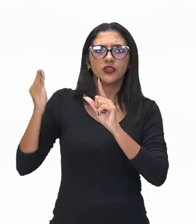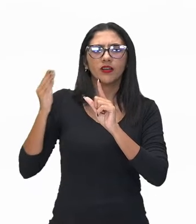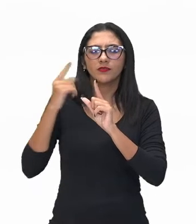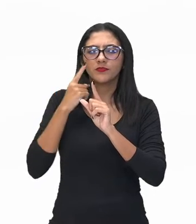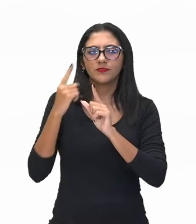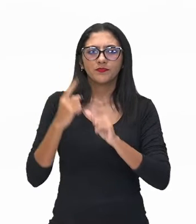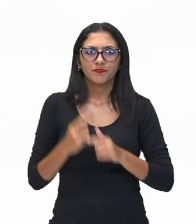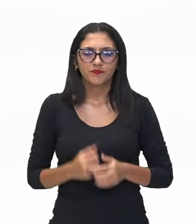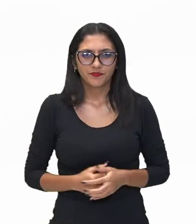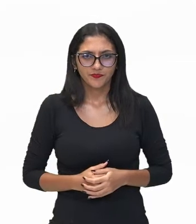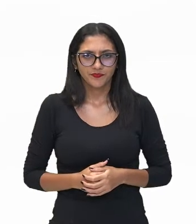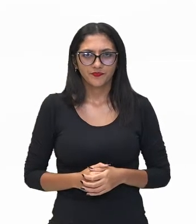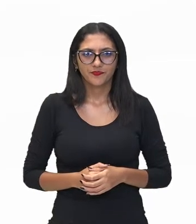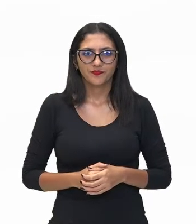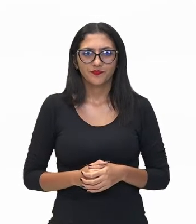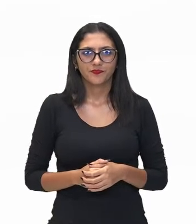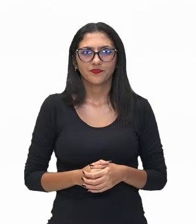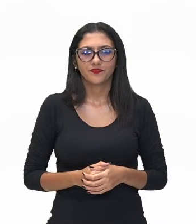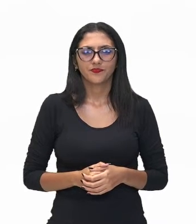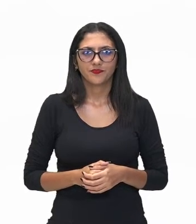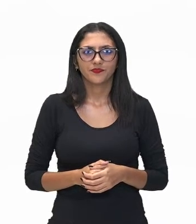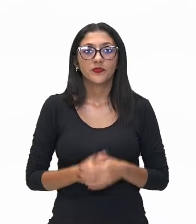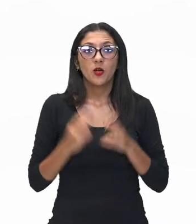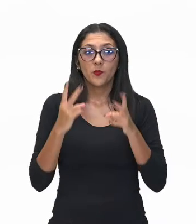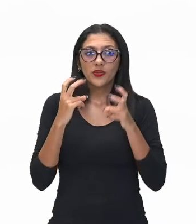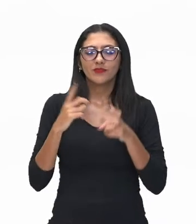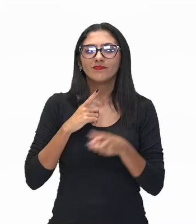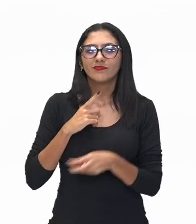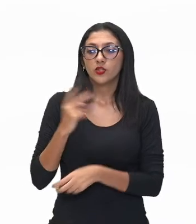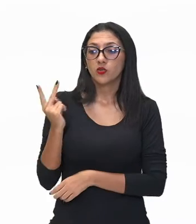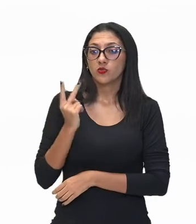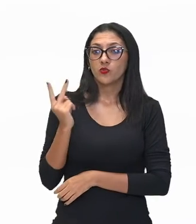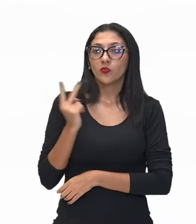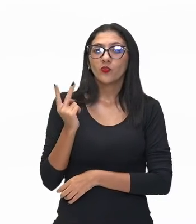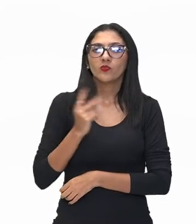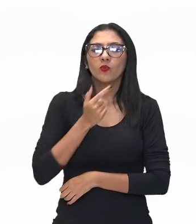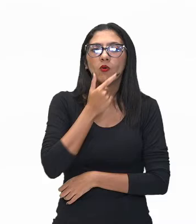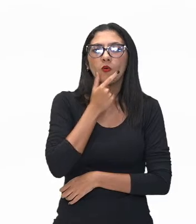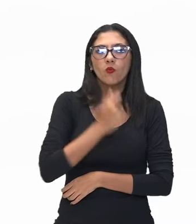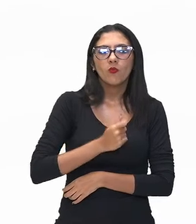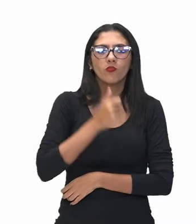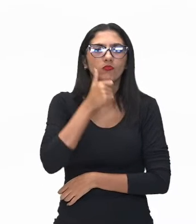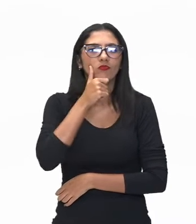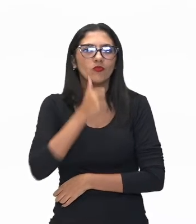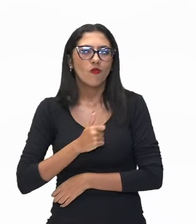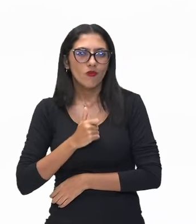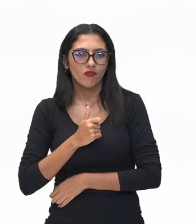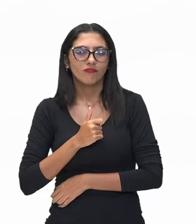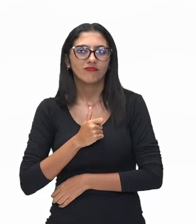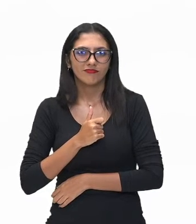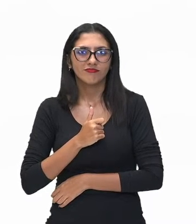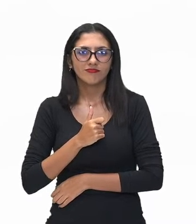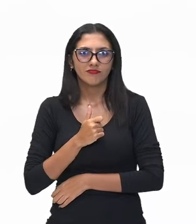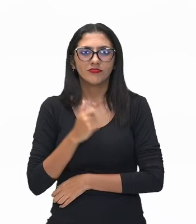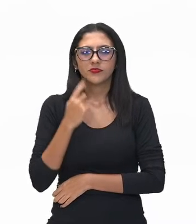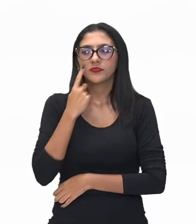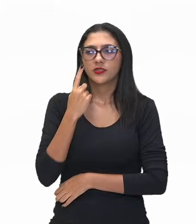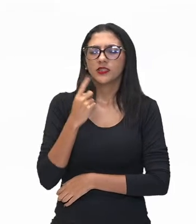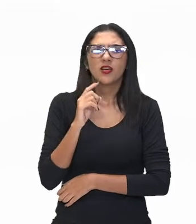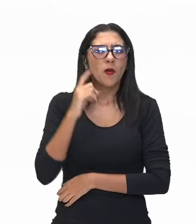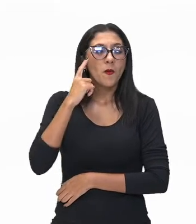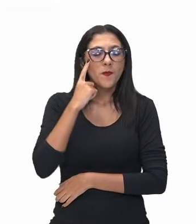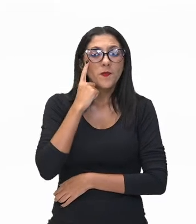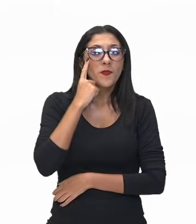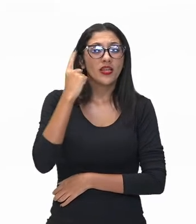Vocês observem que tem aqui um casal, né? A gente vai deduzir,